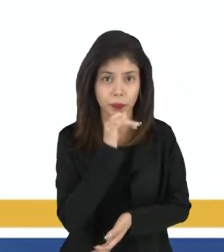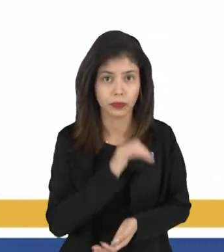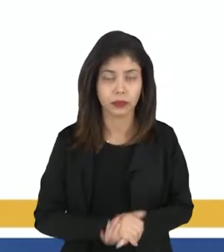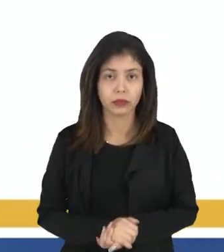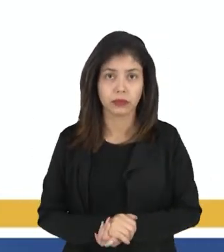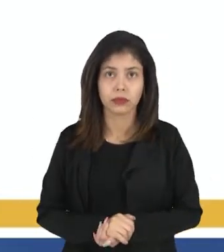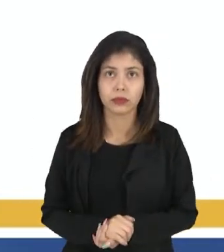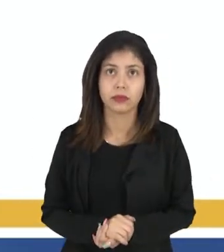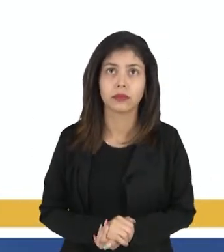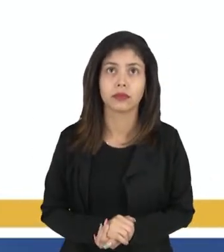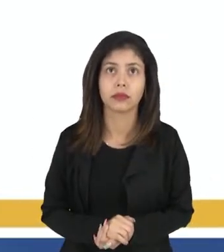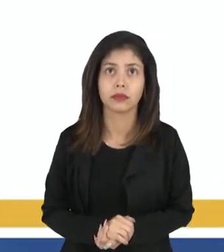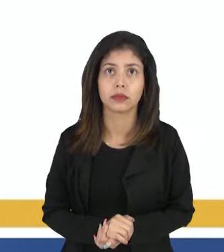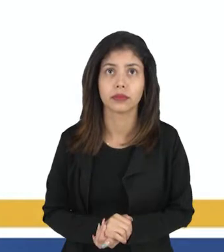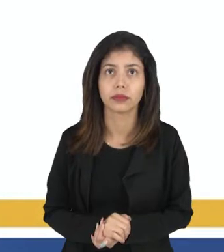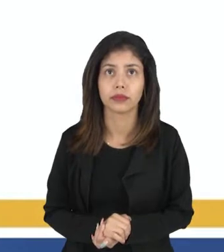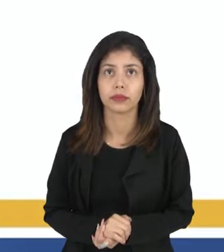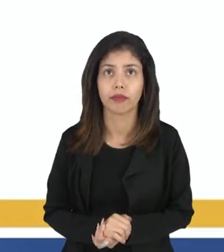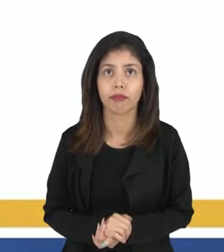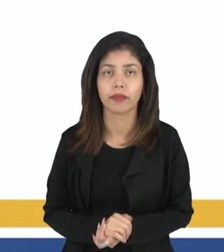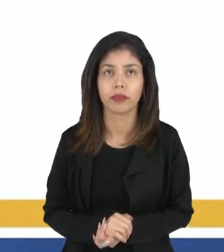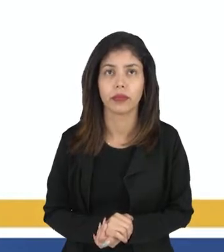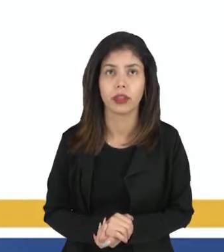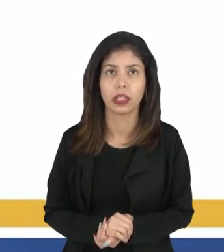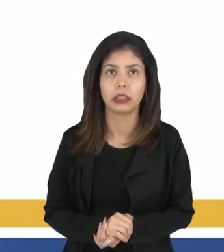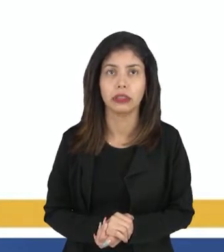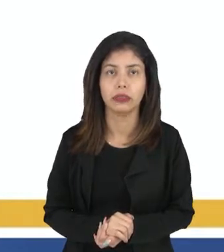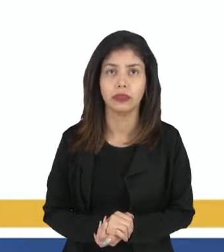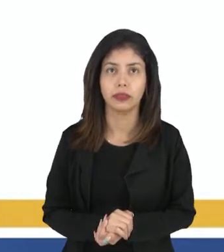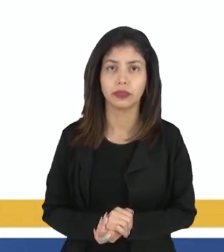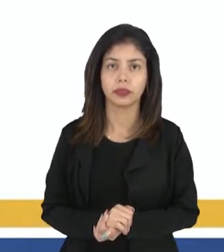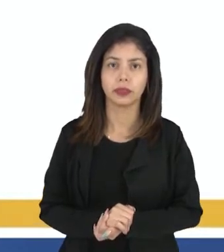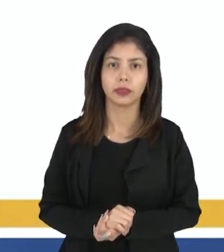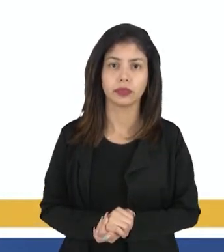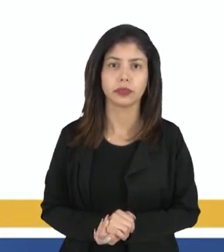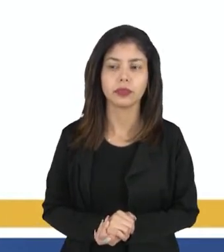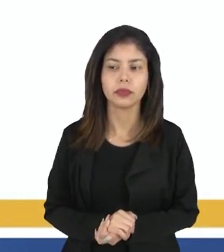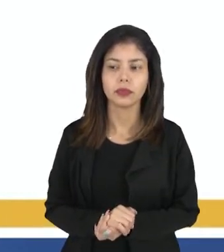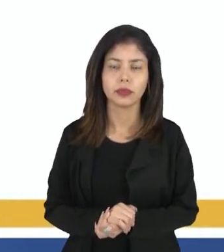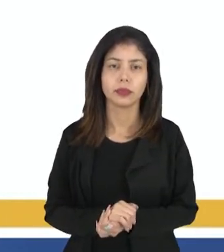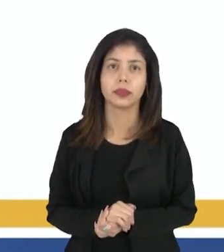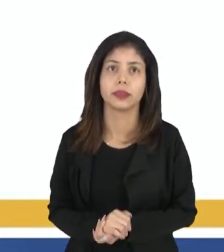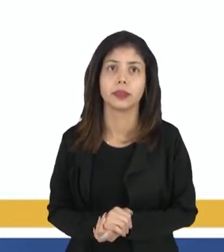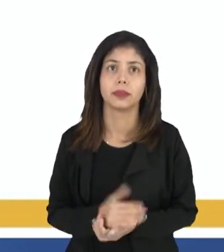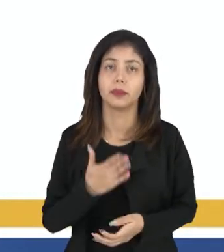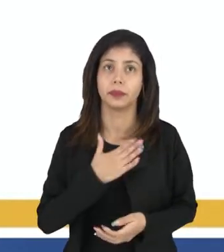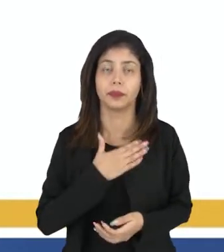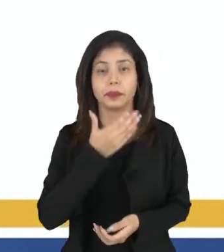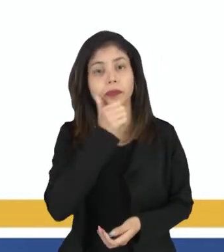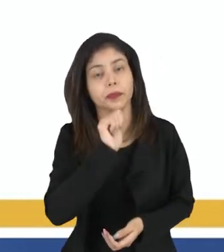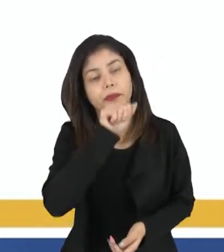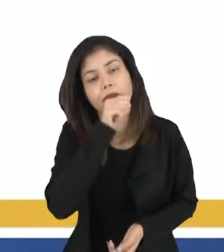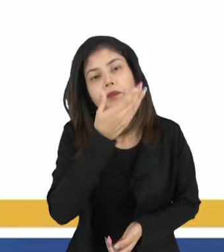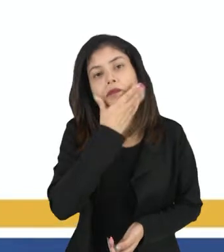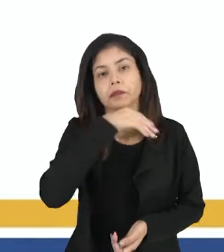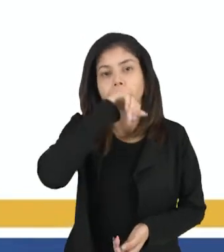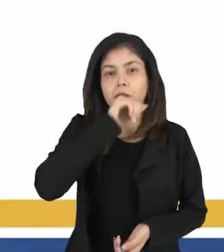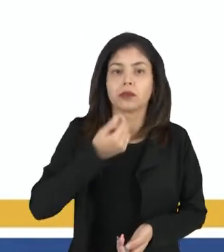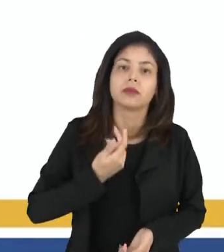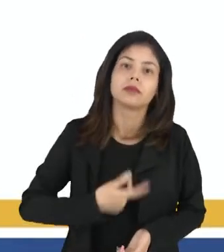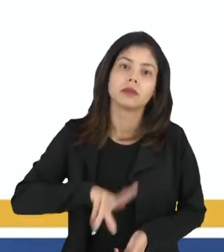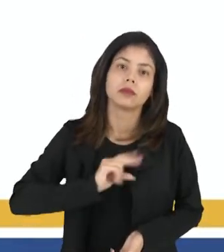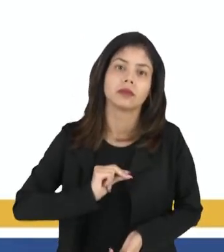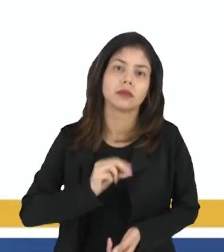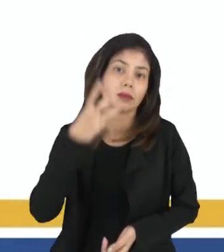exemplo, my parents have visited Portugal 3 times. Meus pais visitaram